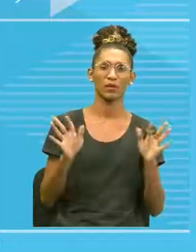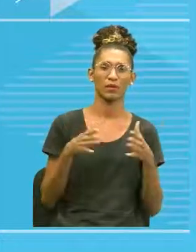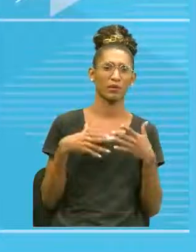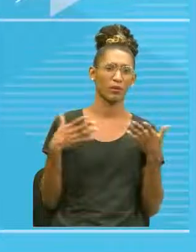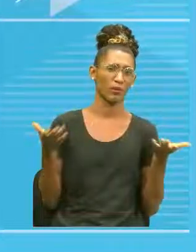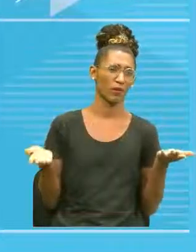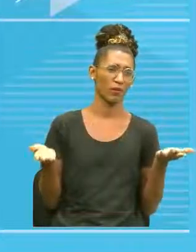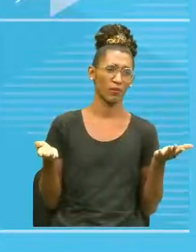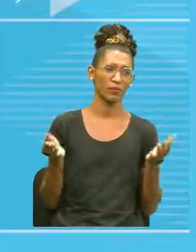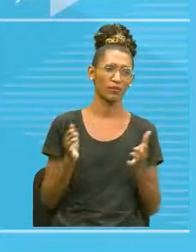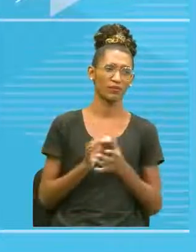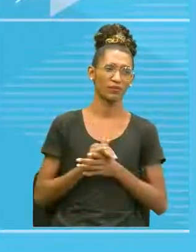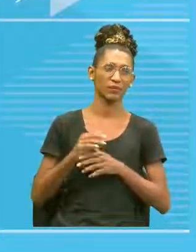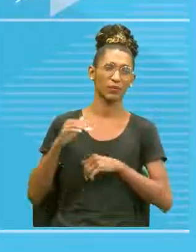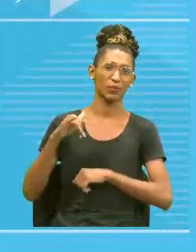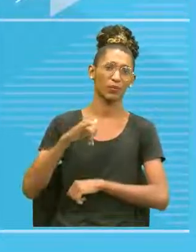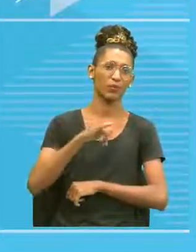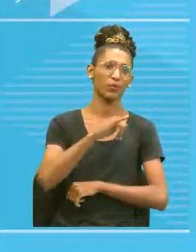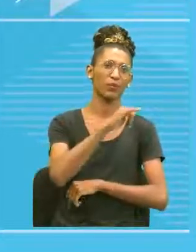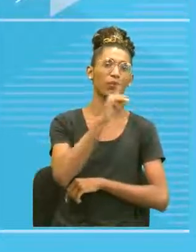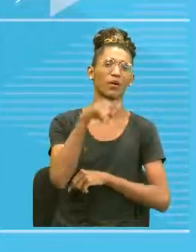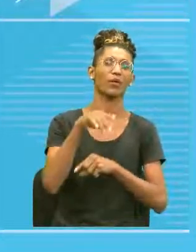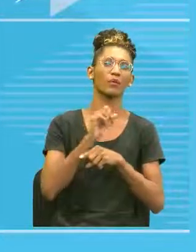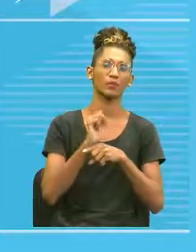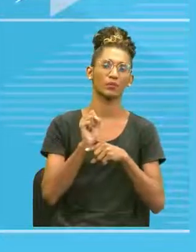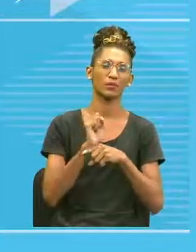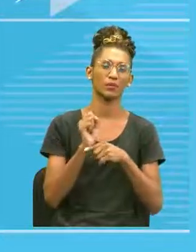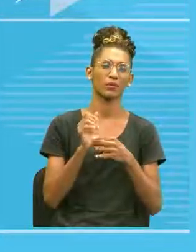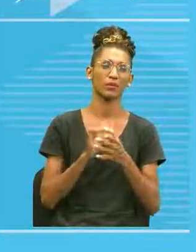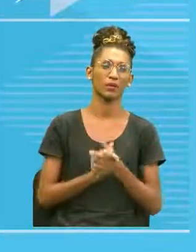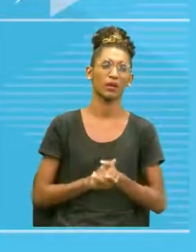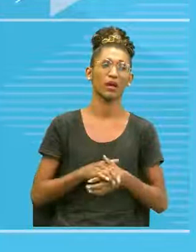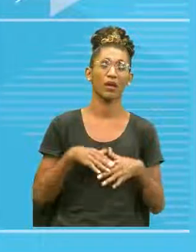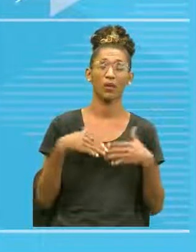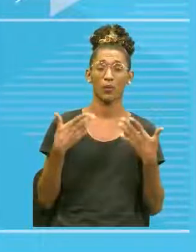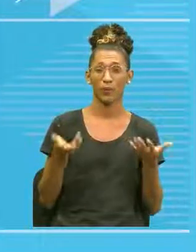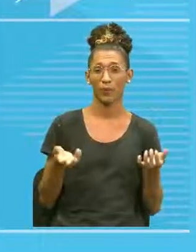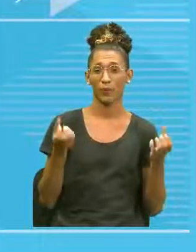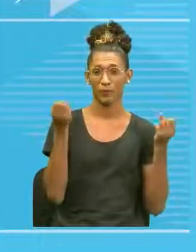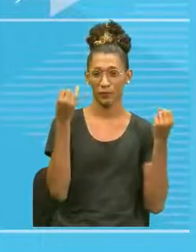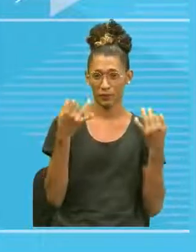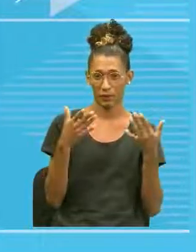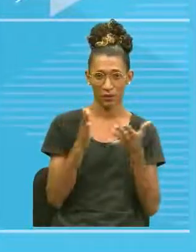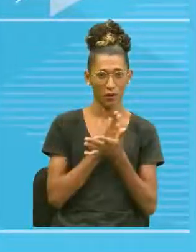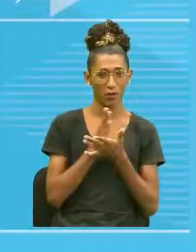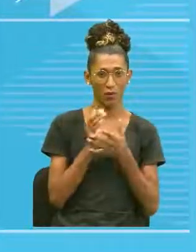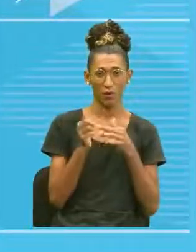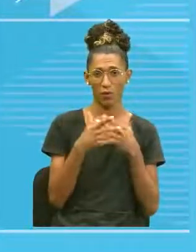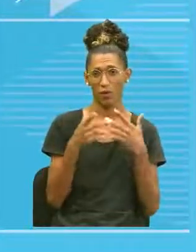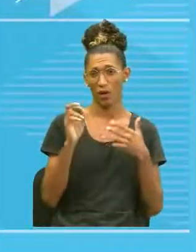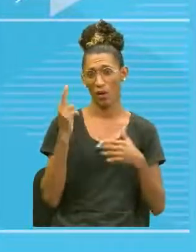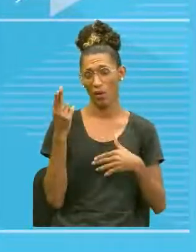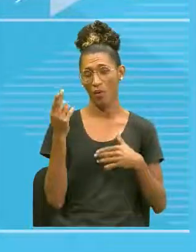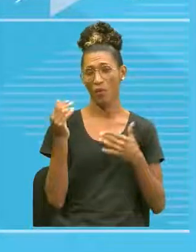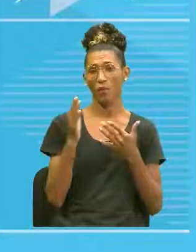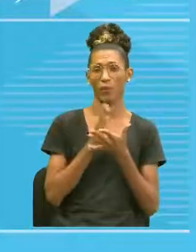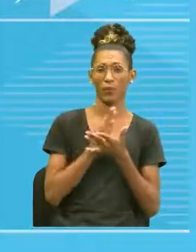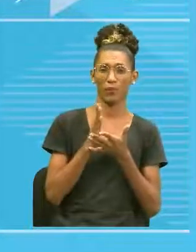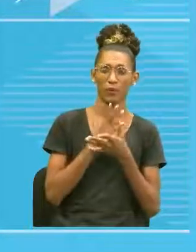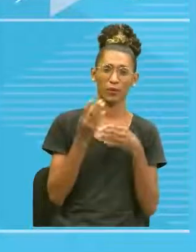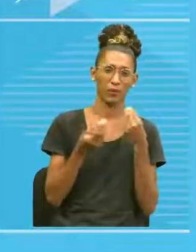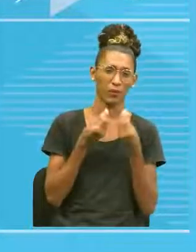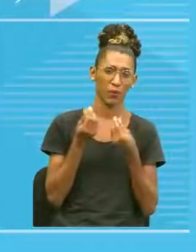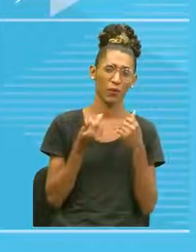I Love On e quando eu falo o diálogo ou falo de alguém o